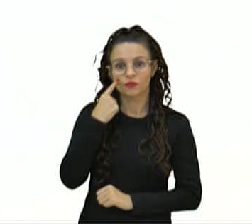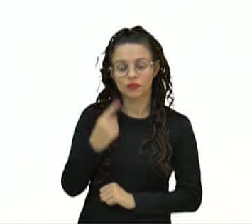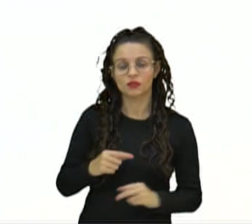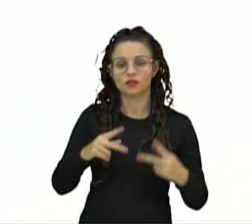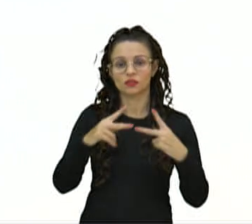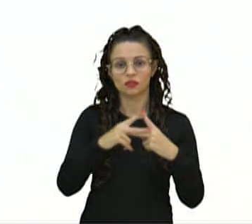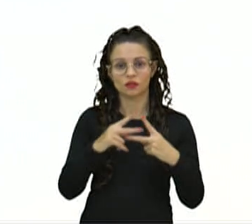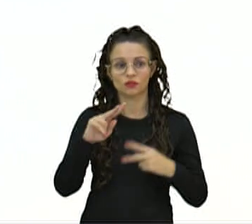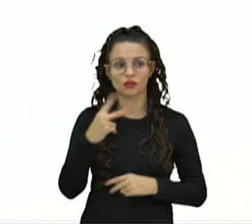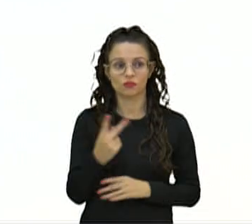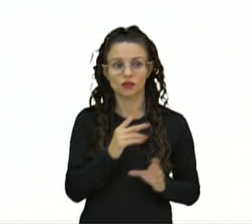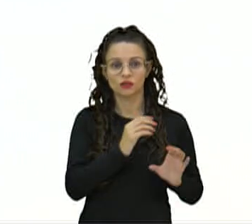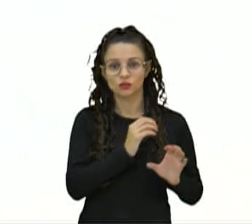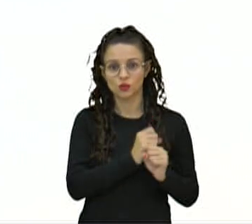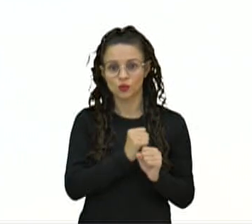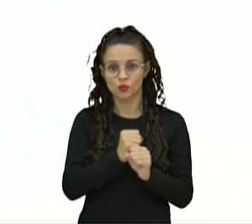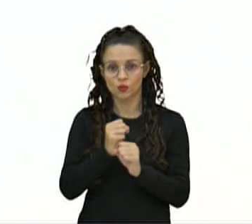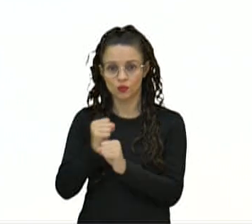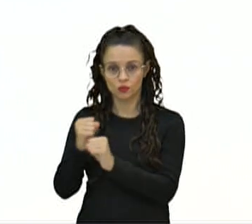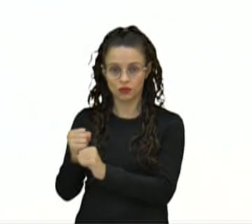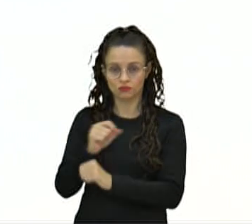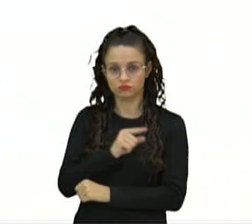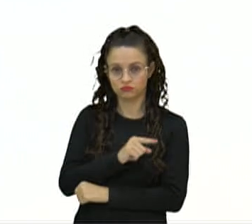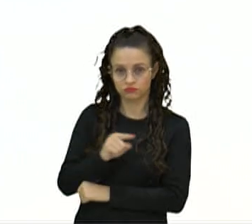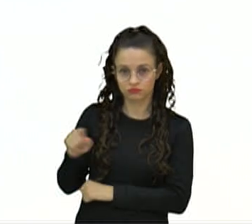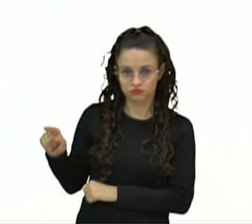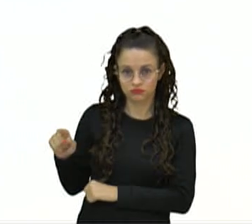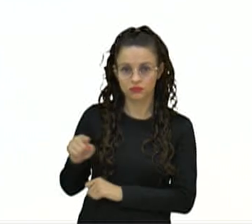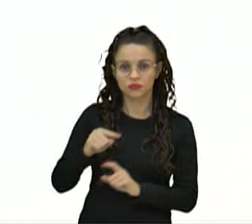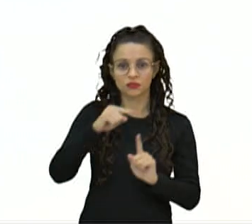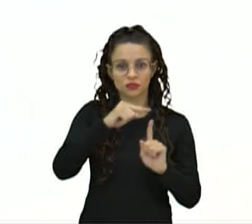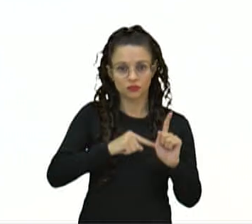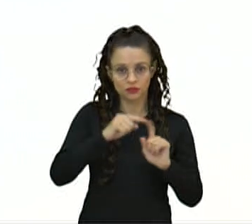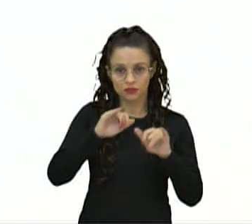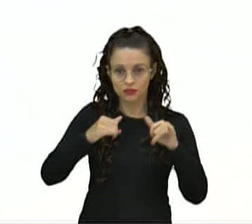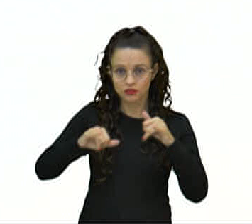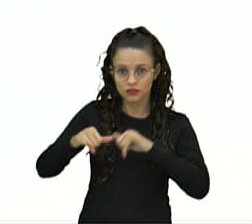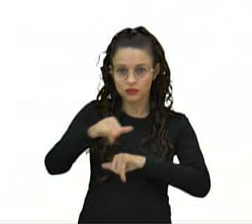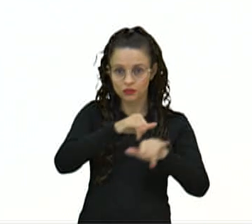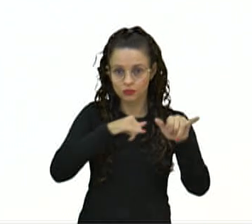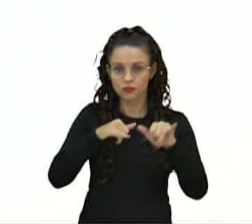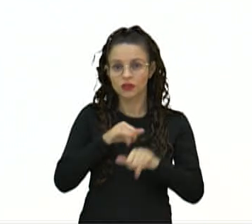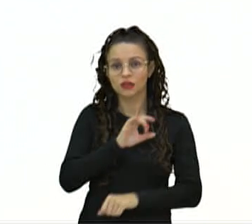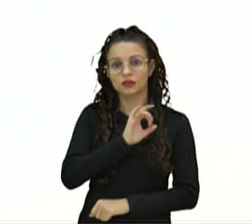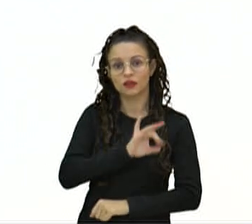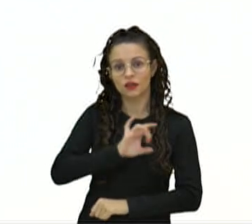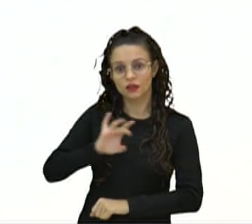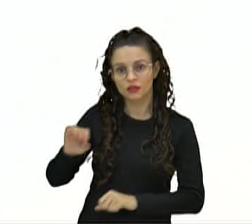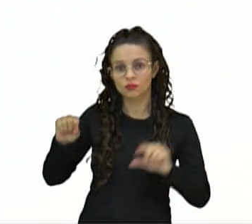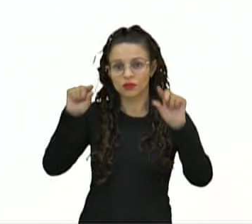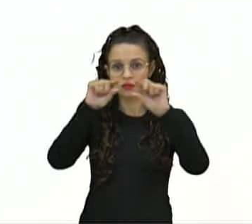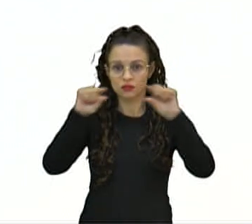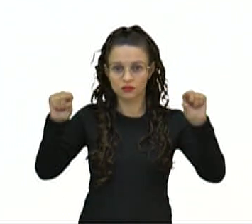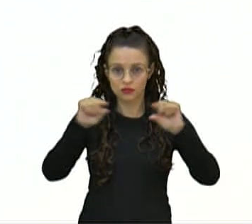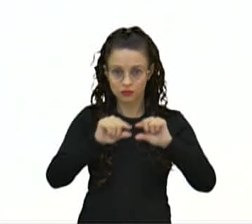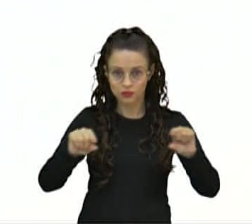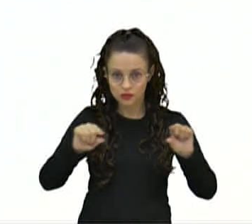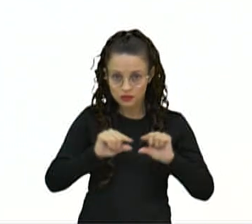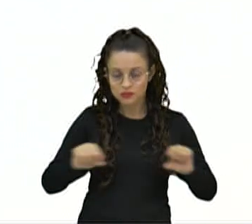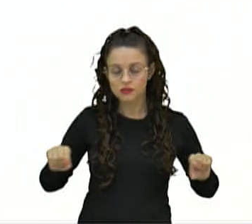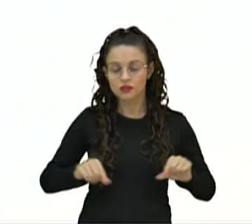ΔH, somando os valores que eu tenho da entalpia, da variação da entalpia, de cada uma das equações